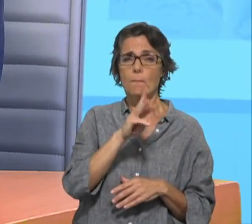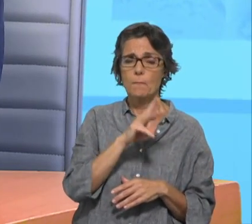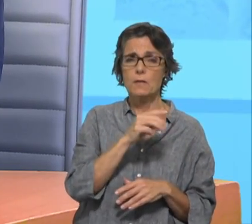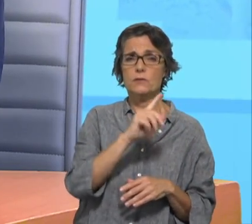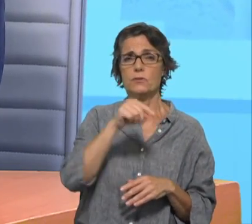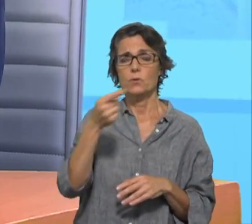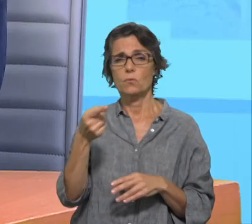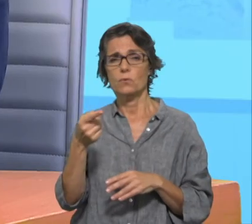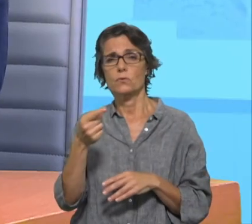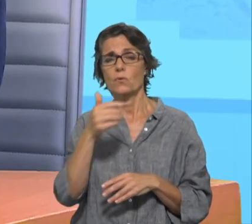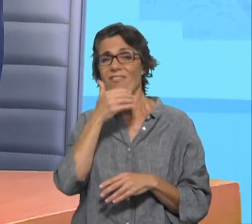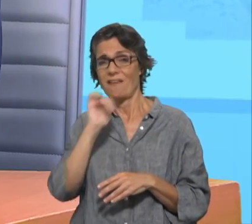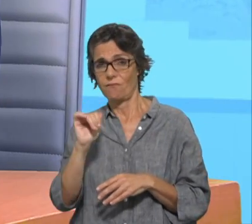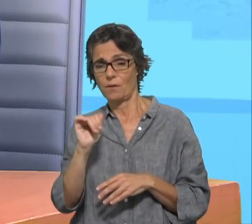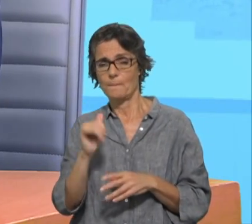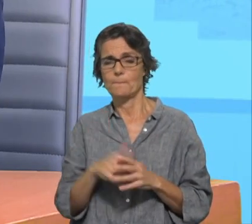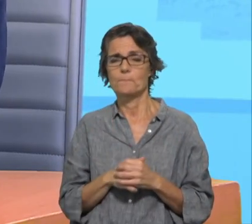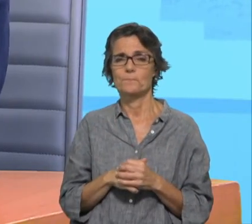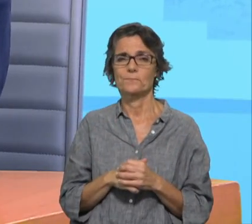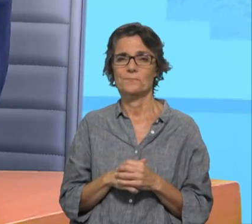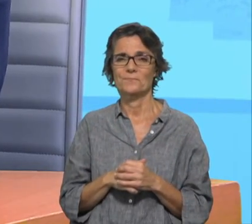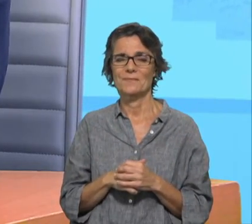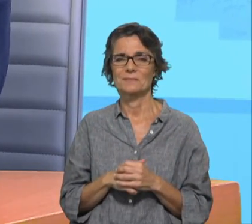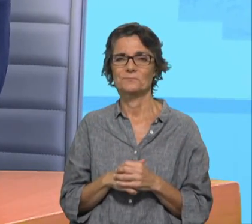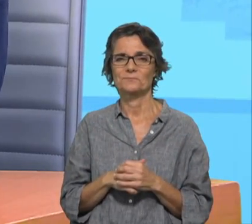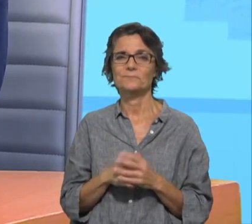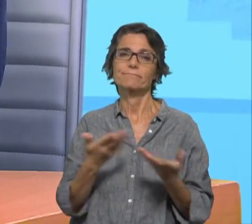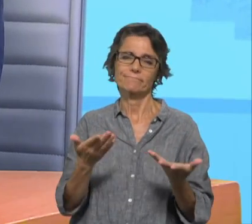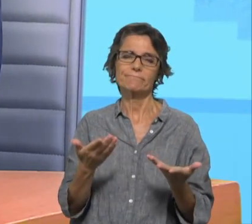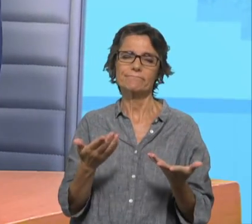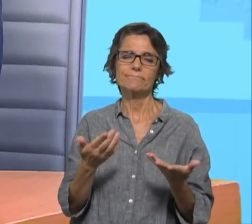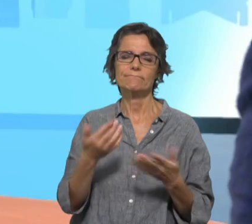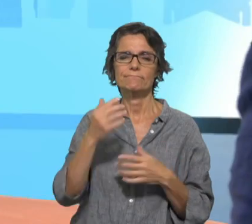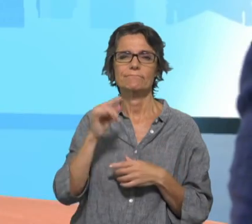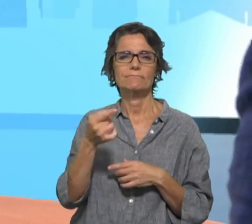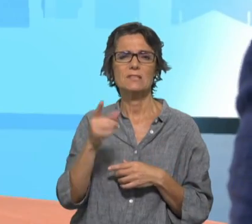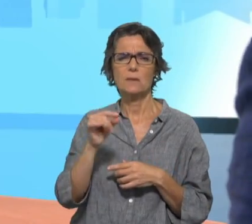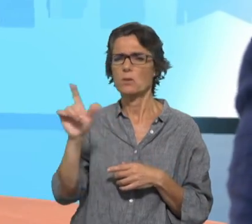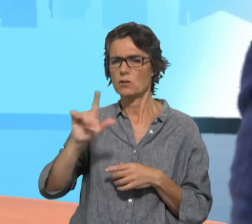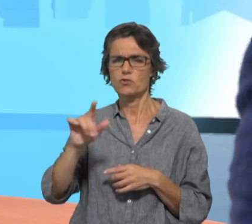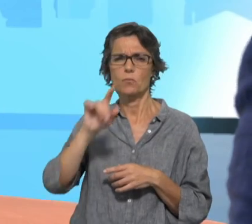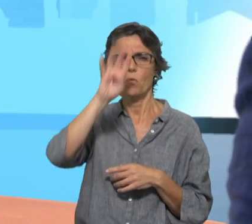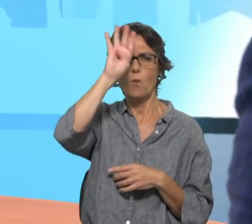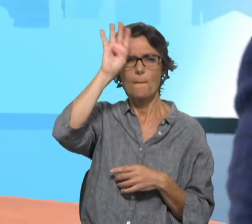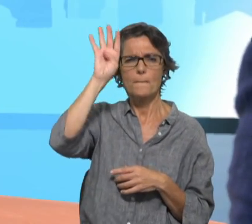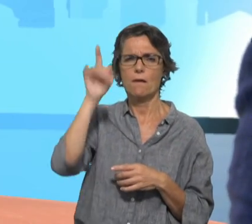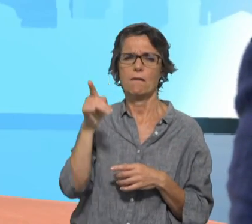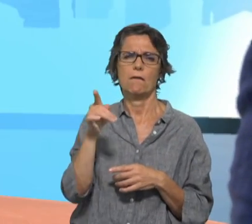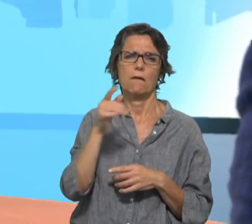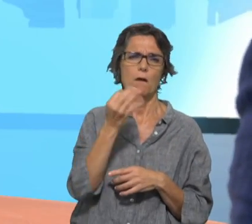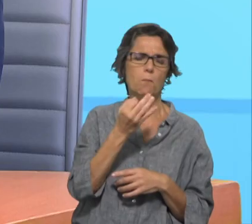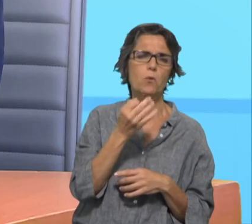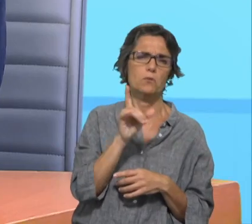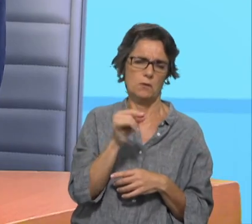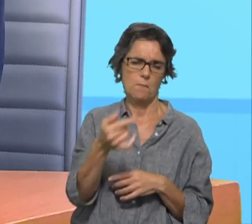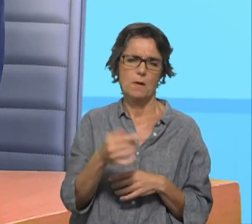da diocese de Évora, o Sul. A falar do Sul, sei, não é? mas sei que irão depois também de Lisboa, Braga, Sim. Porto, estarão também presentes,